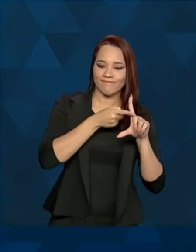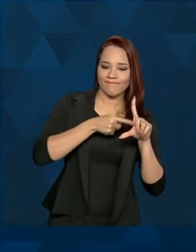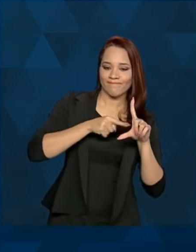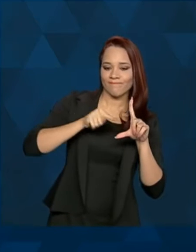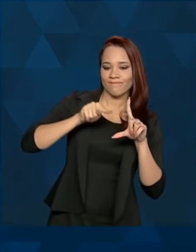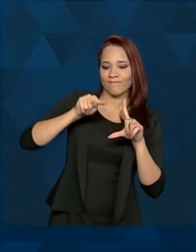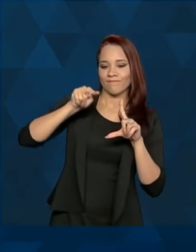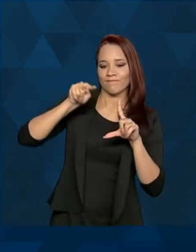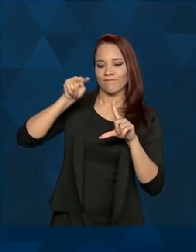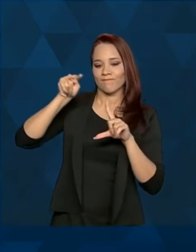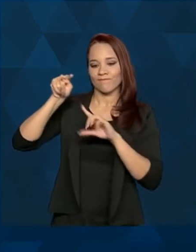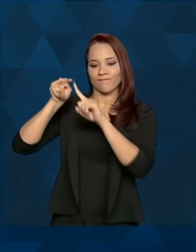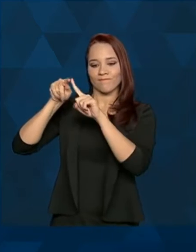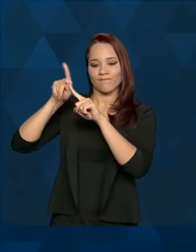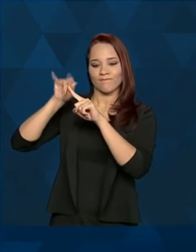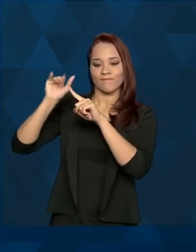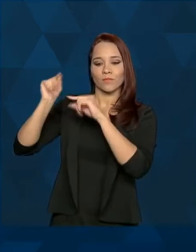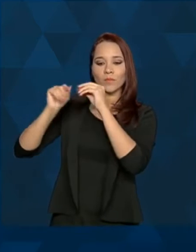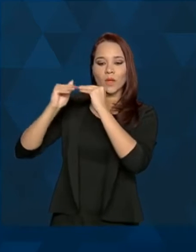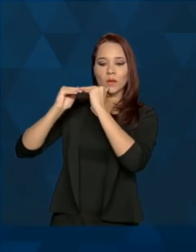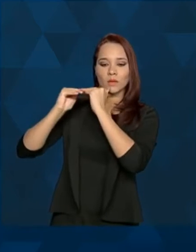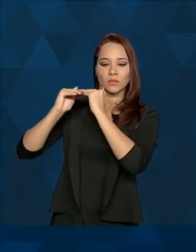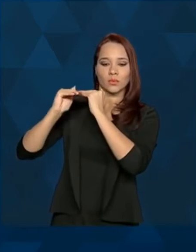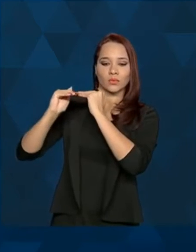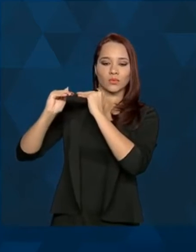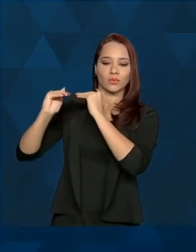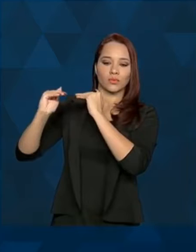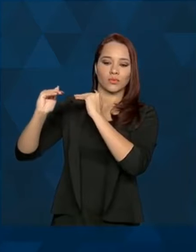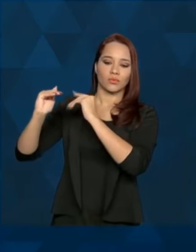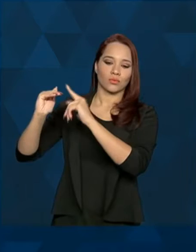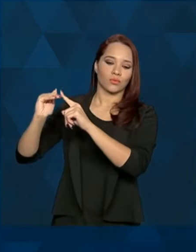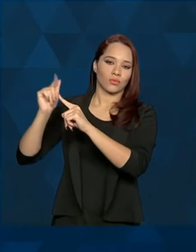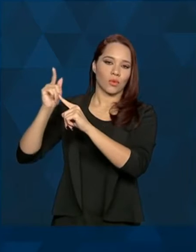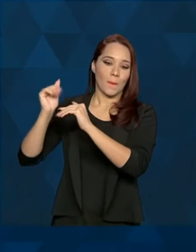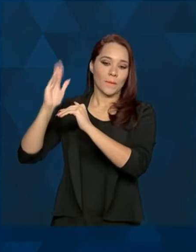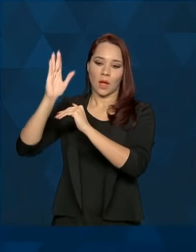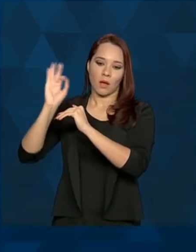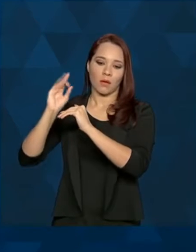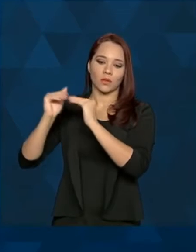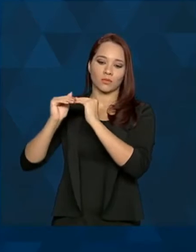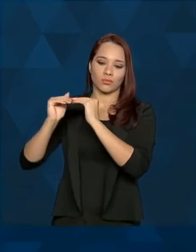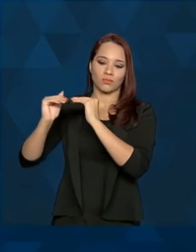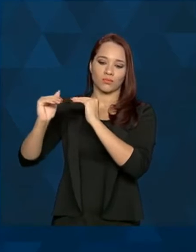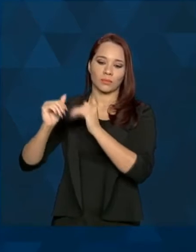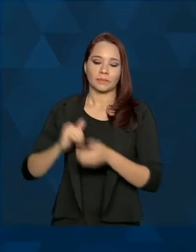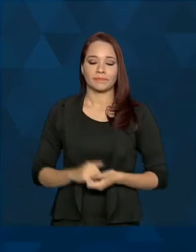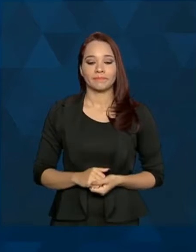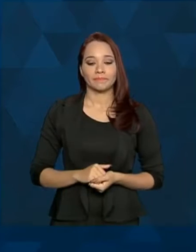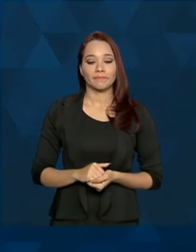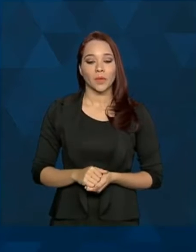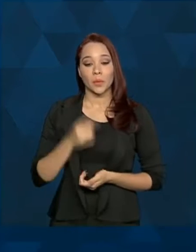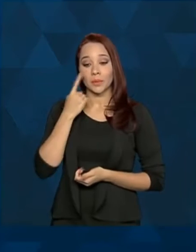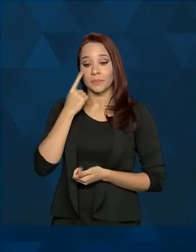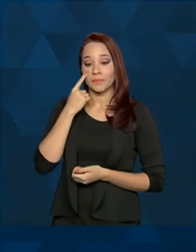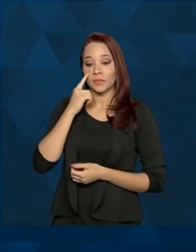que vai se encaminhando para um platô de novos casos. Próximo slide, por favor. Quando a gente verifica